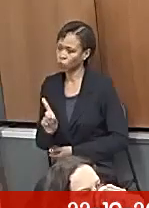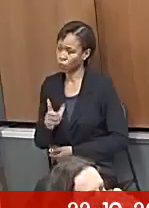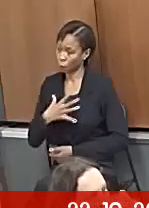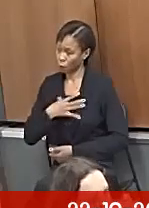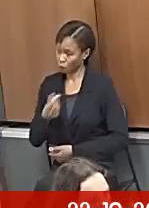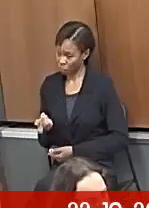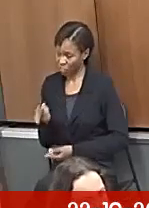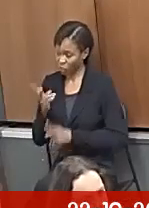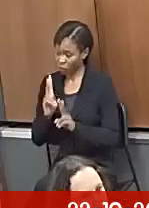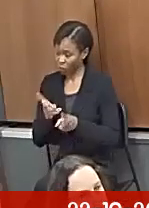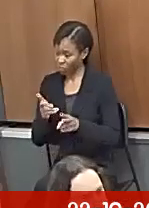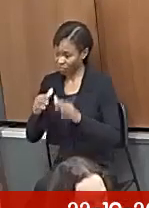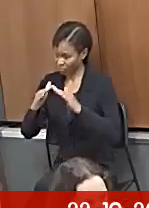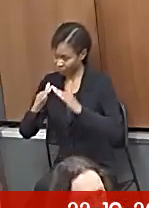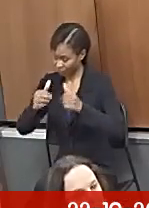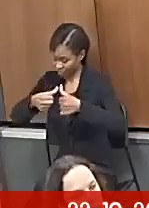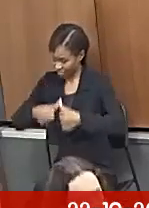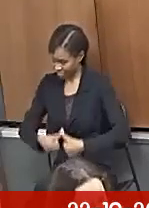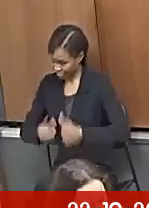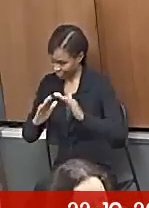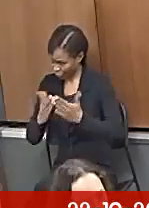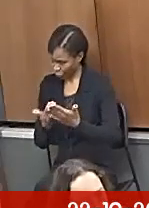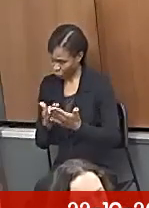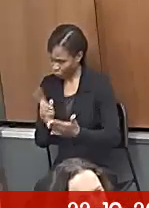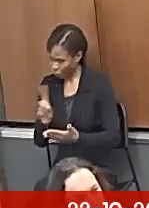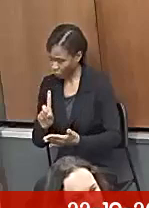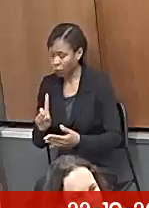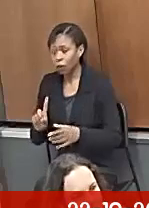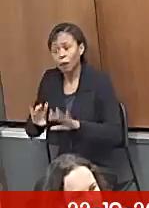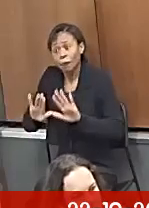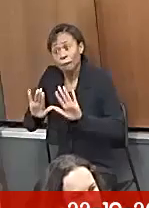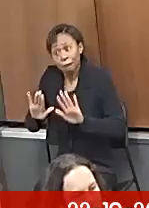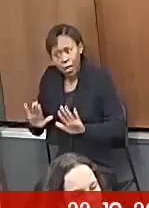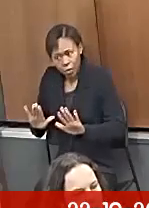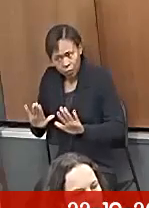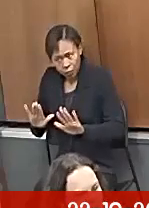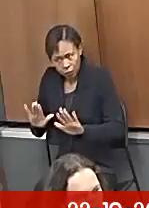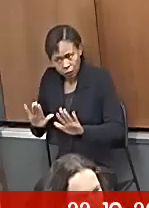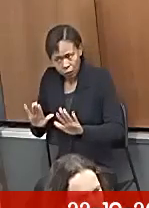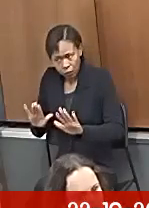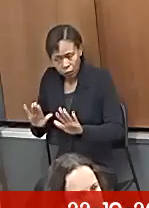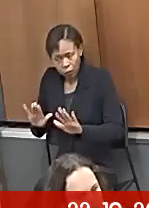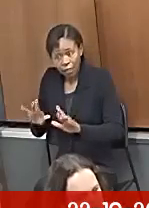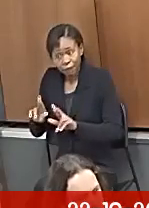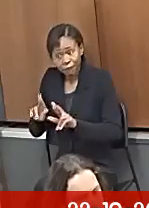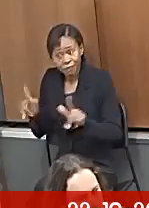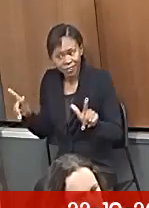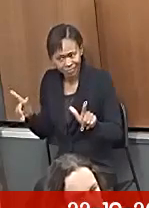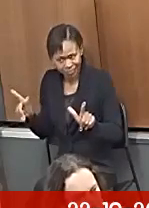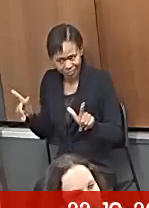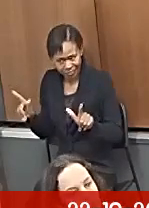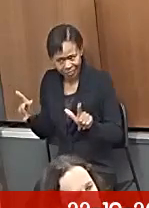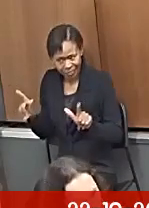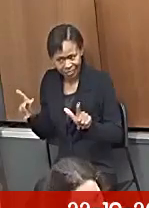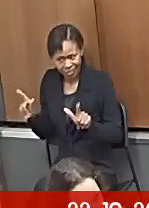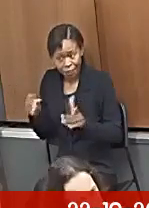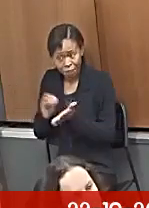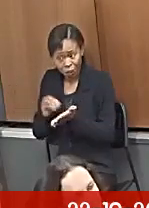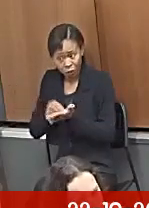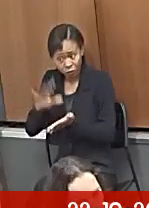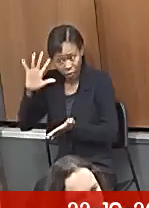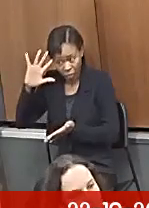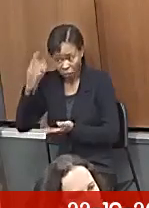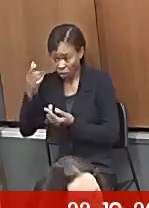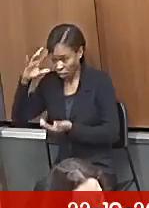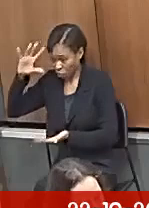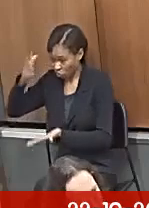filho ficasse lá. Não insistiria com a matrícula. Mas isso é uma coisa. Mas é diferente de não tomar providência contra aquela